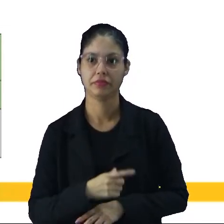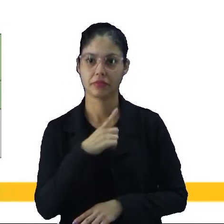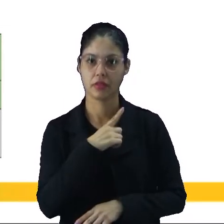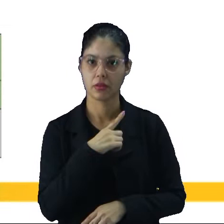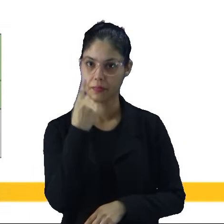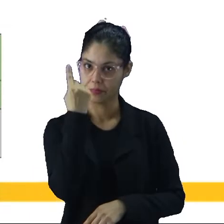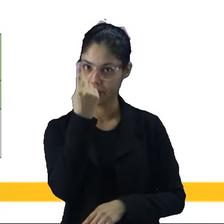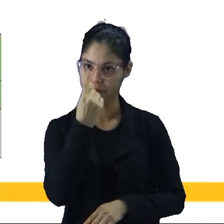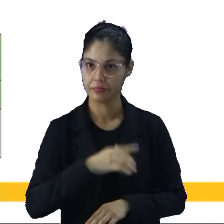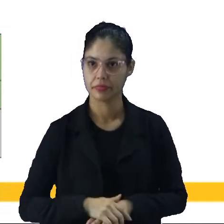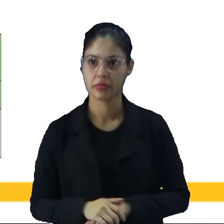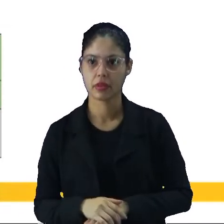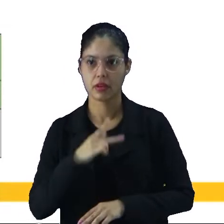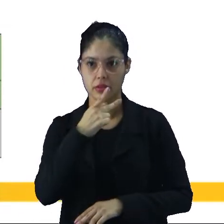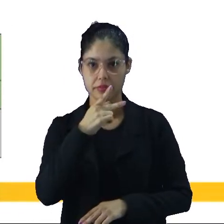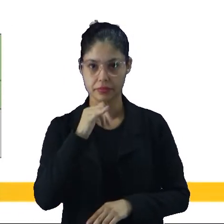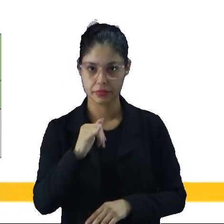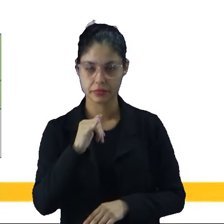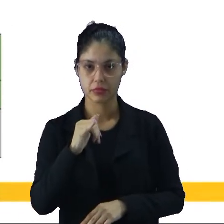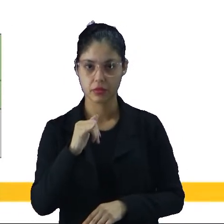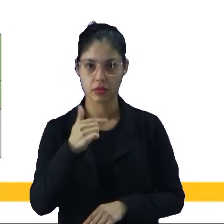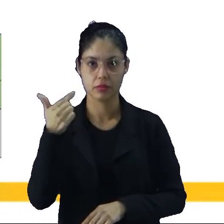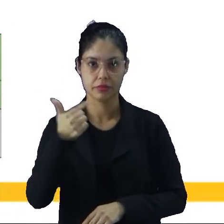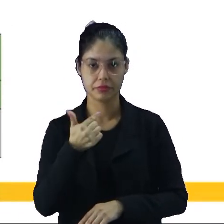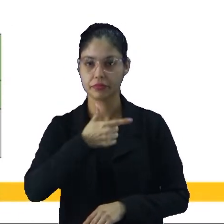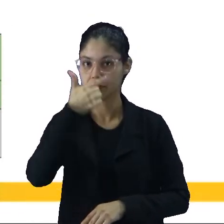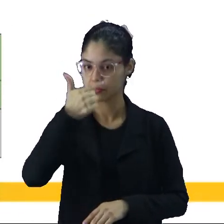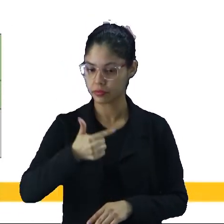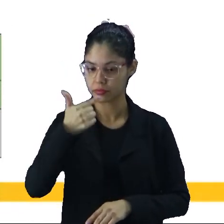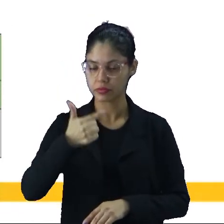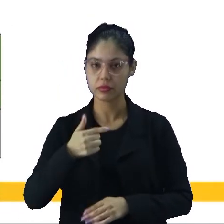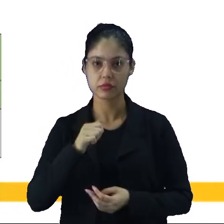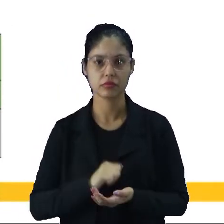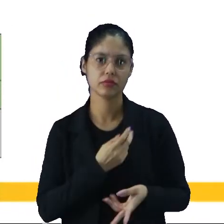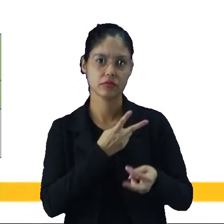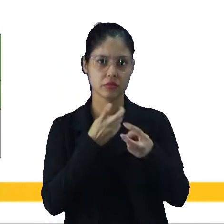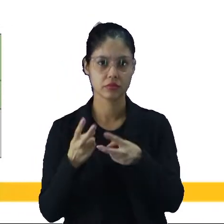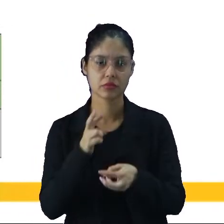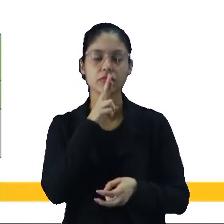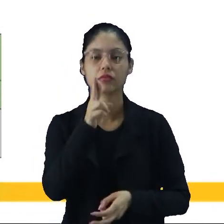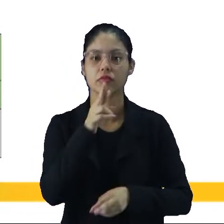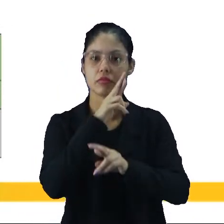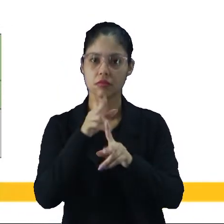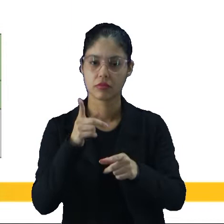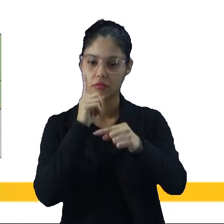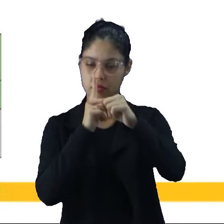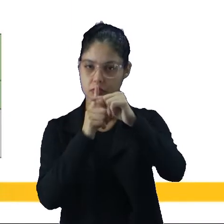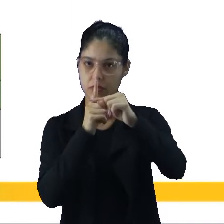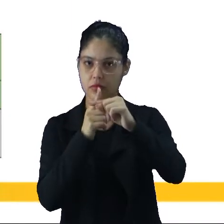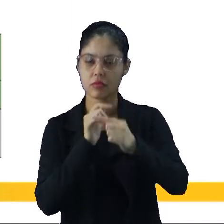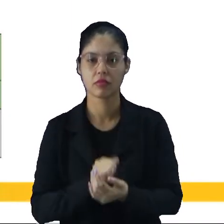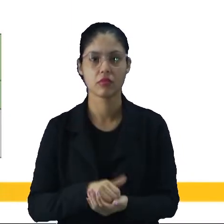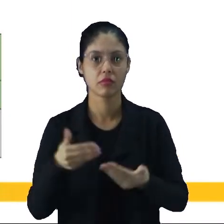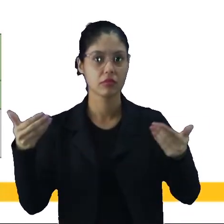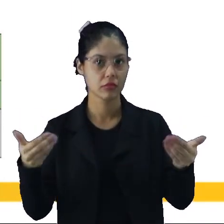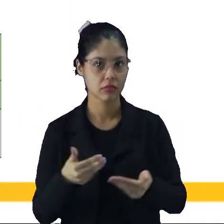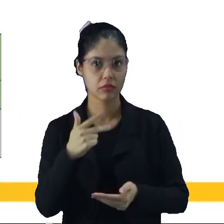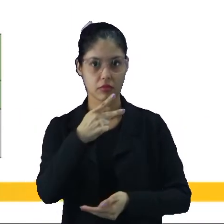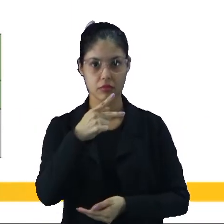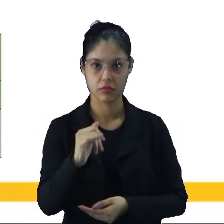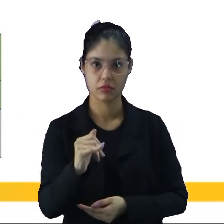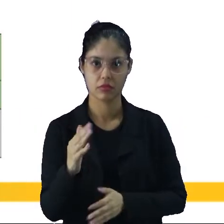primeiro quadrante. De π sobre 2 a π, eu tenho o segundo quadrante. Perceberam que os resultados são todos positivos. Agora, de